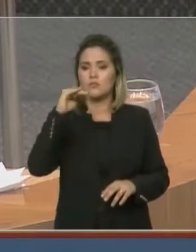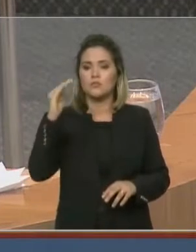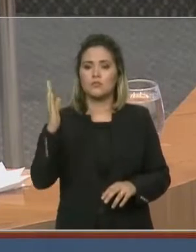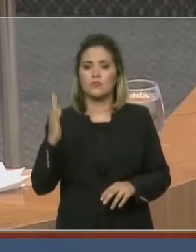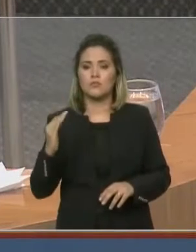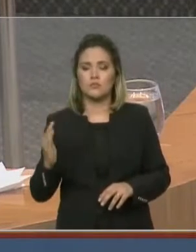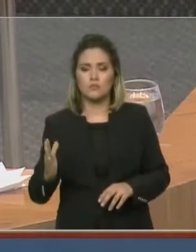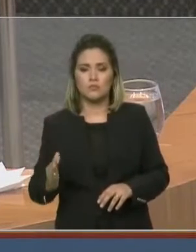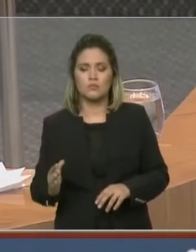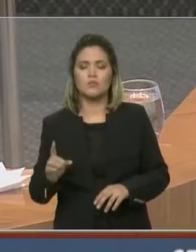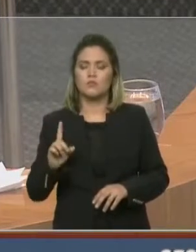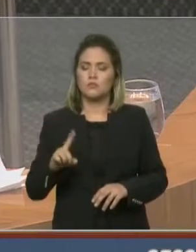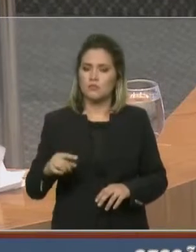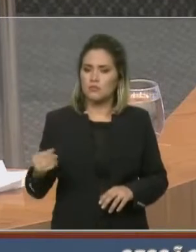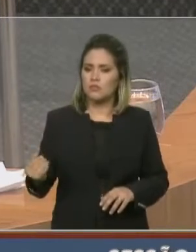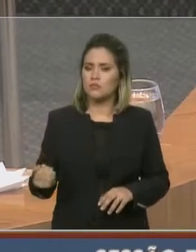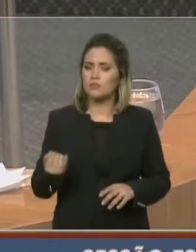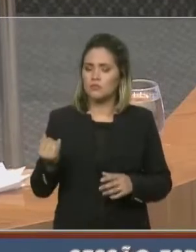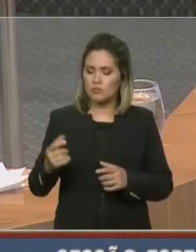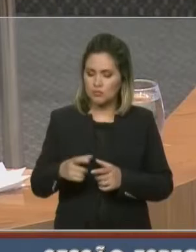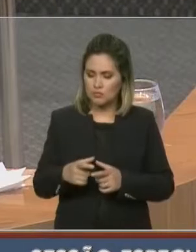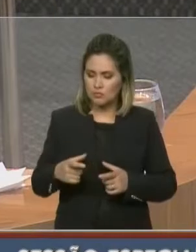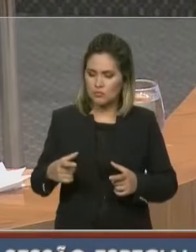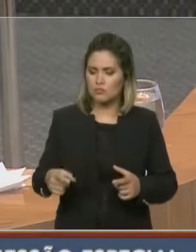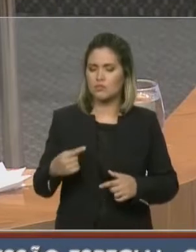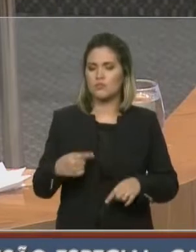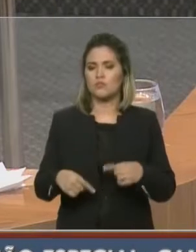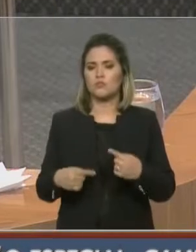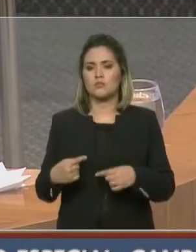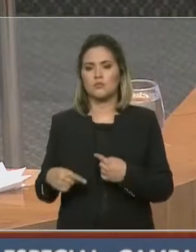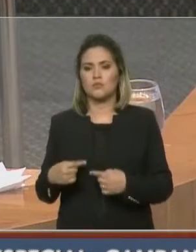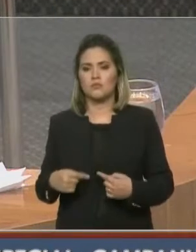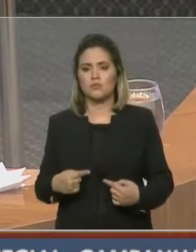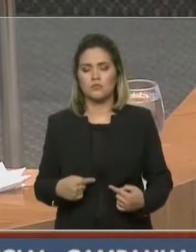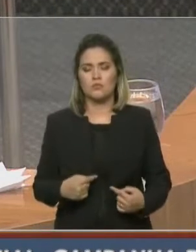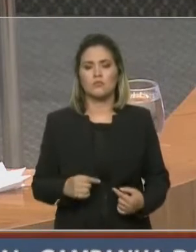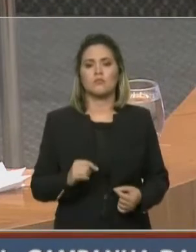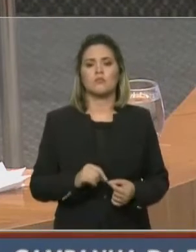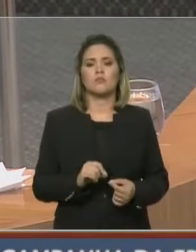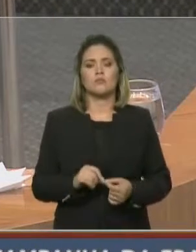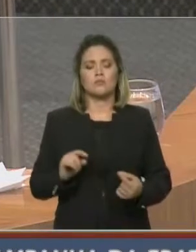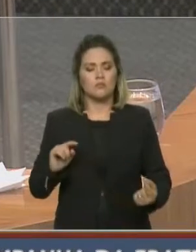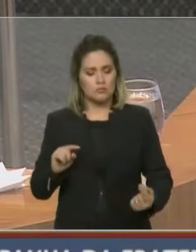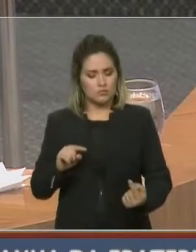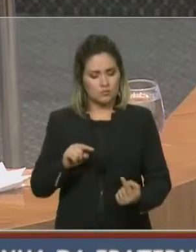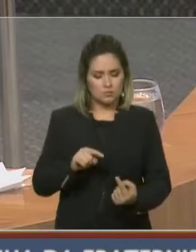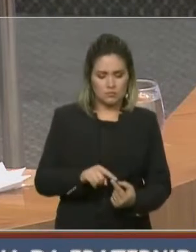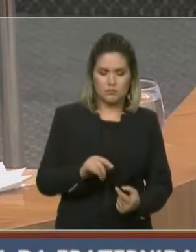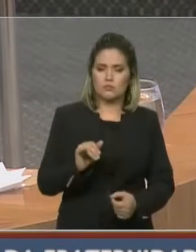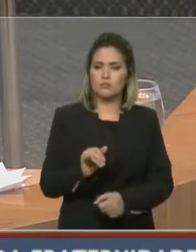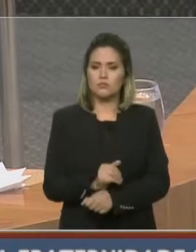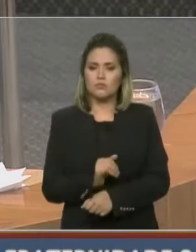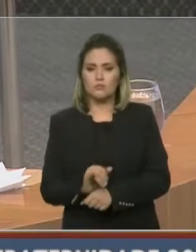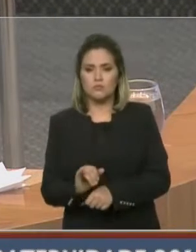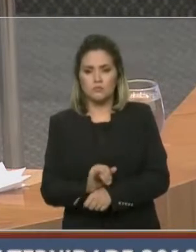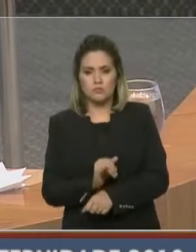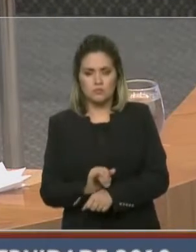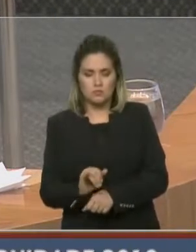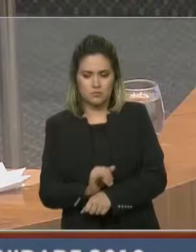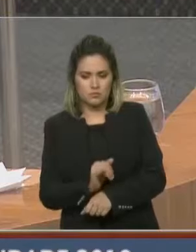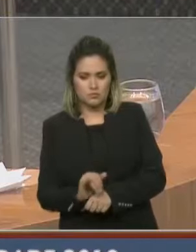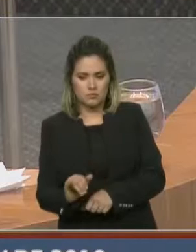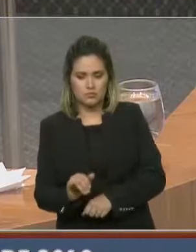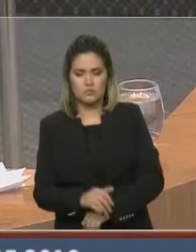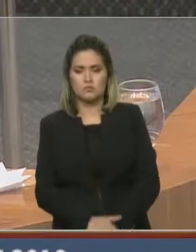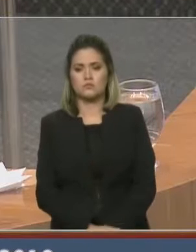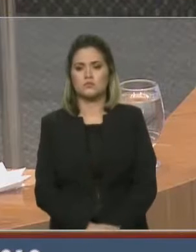esse debate, as rodas de conversa, para estabelecer metas e estratégias